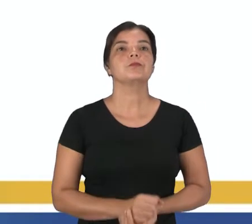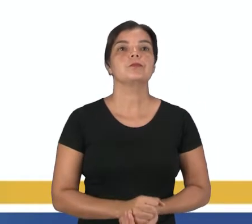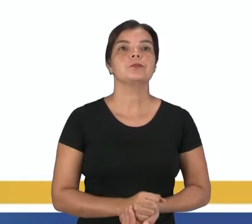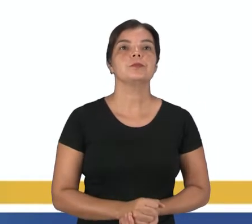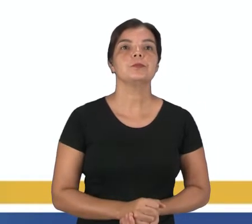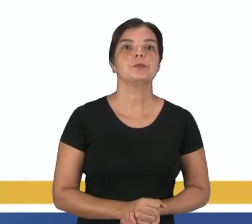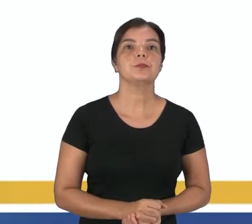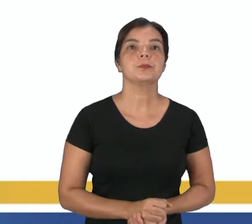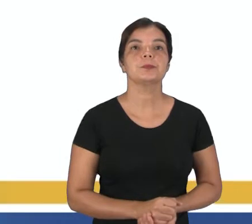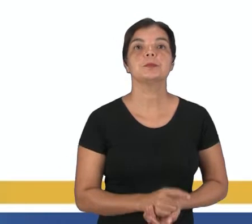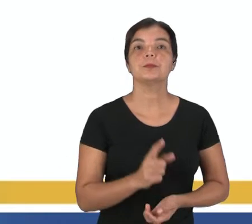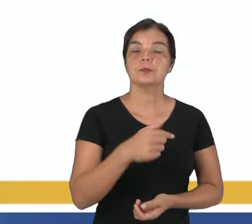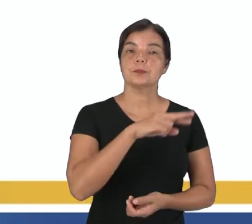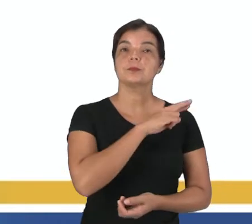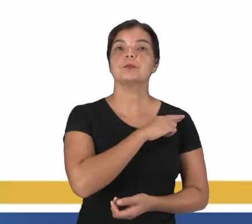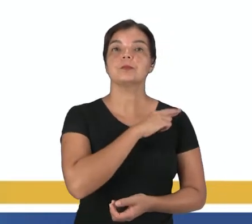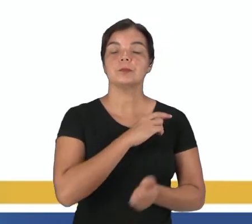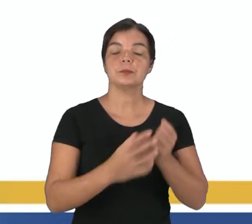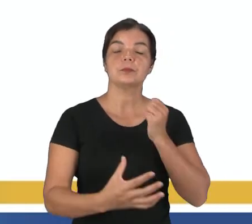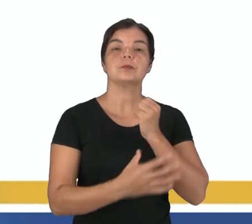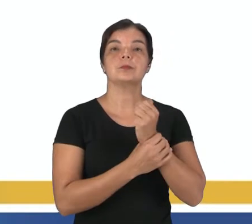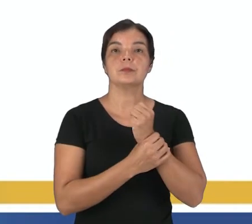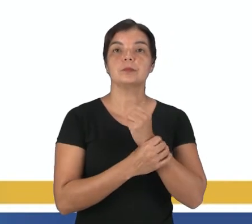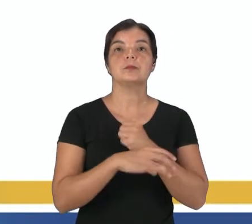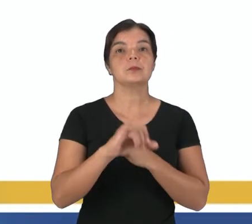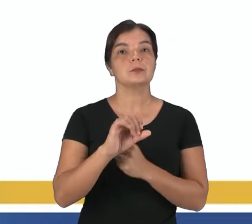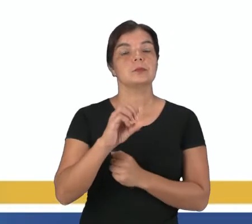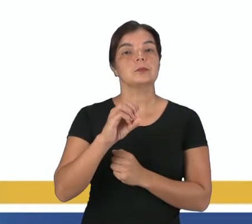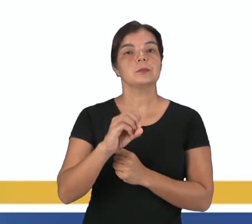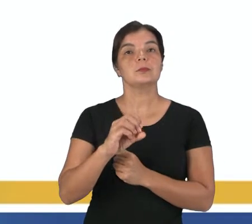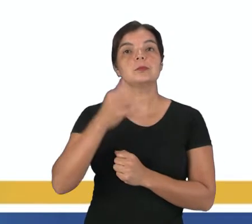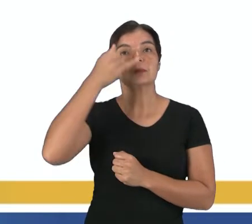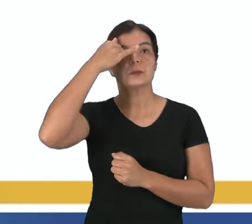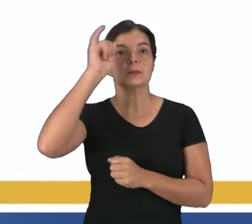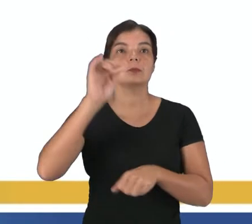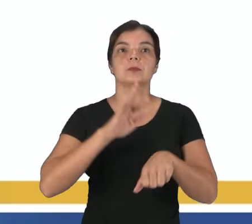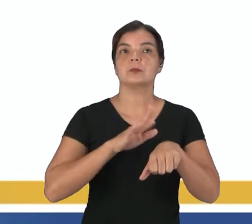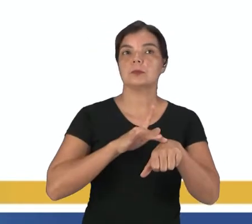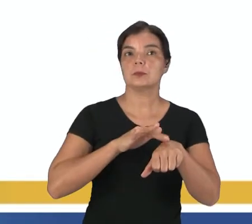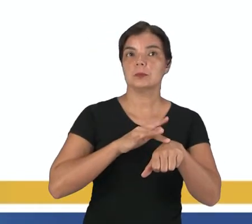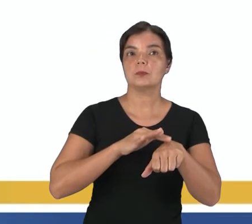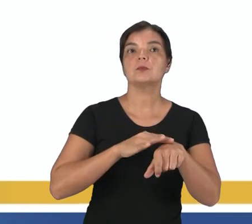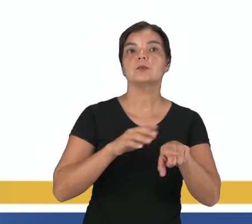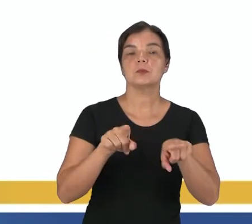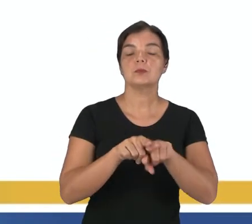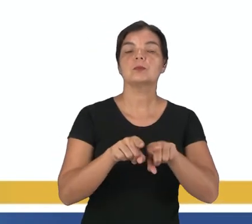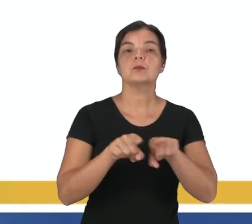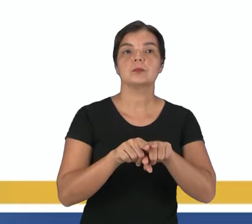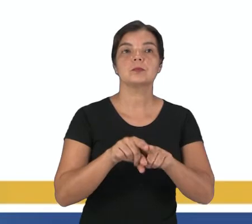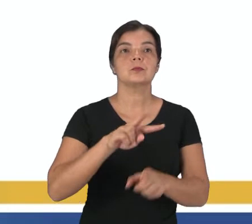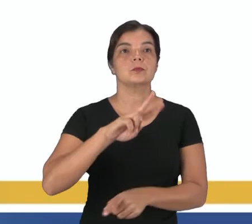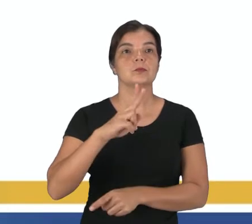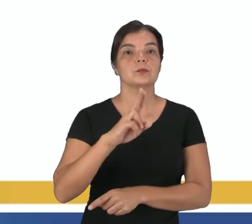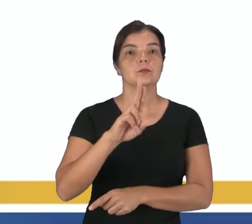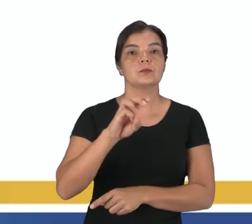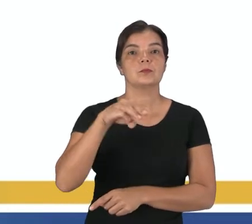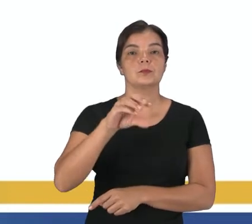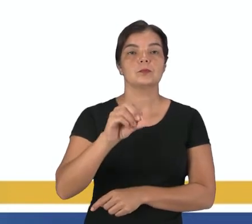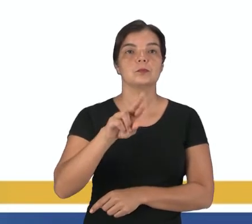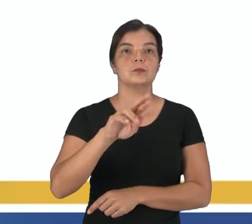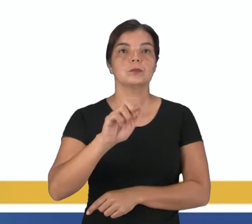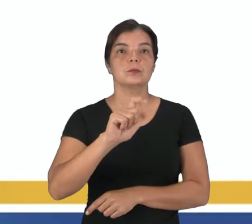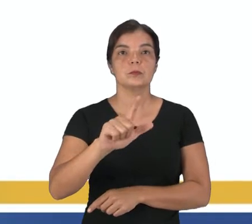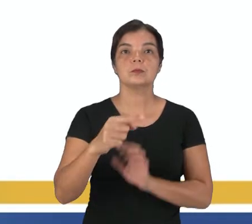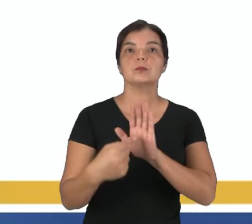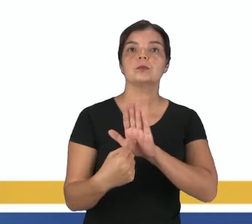maduras. Os linfócitos B, eles são responsáveis por garantir a imunidade, né, a chamada imunidade humoral,